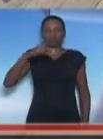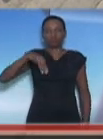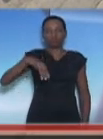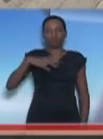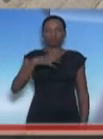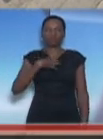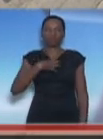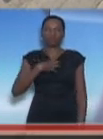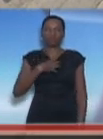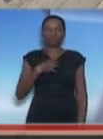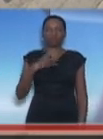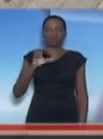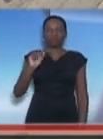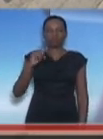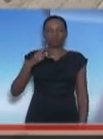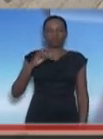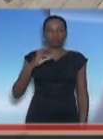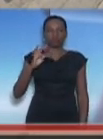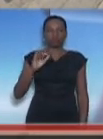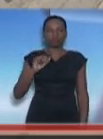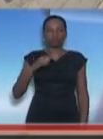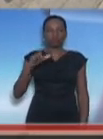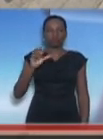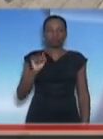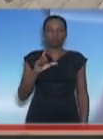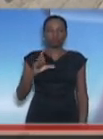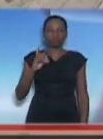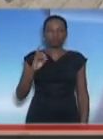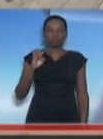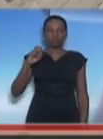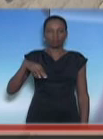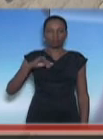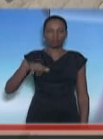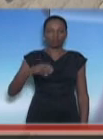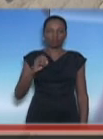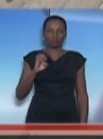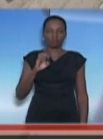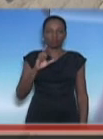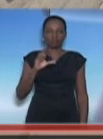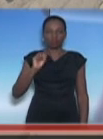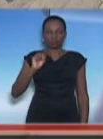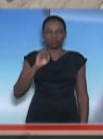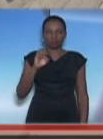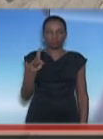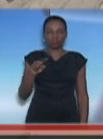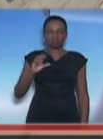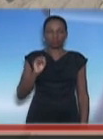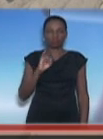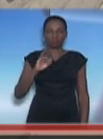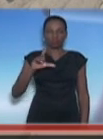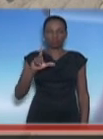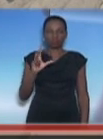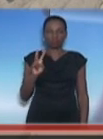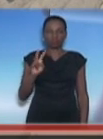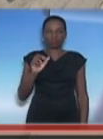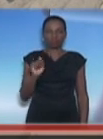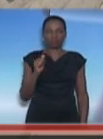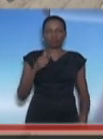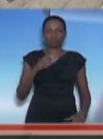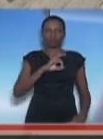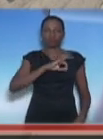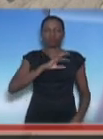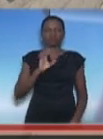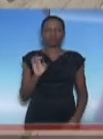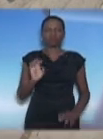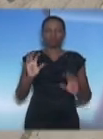fazer a presença do capitão Alden José Lázaro da Silva, do Batalhão Especializado em Policiamento de Eventos, que nos